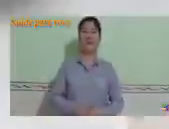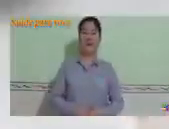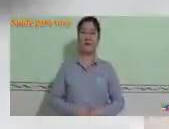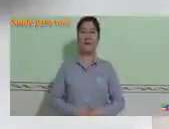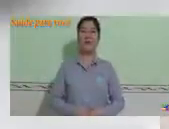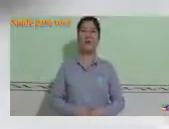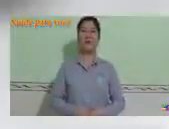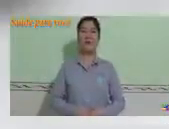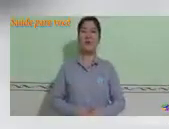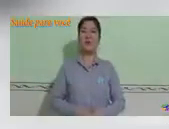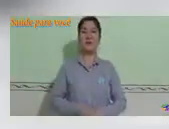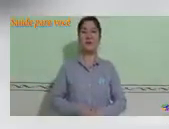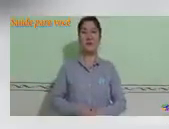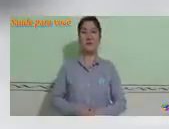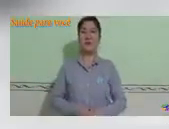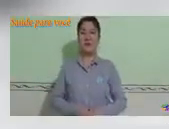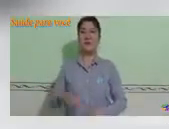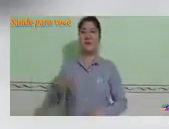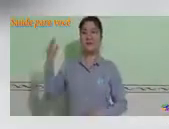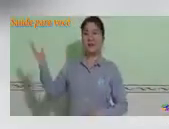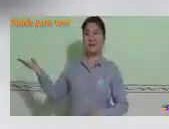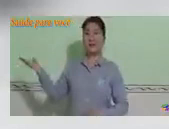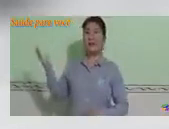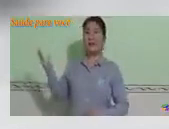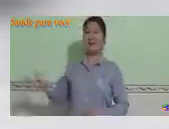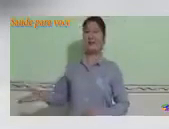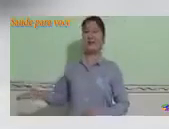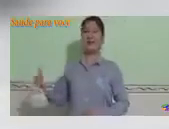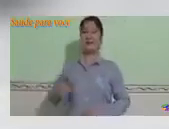atum, bacalhau, caçanho e salmão.